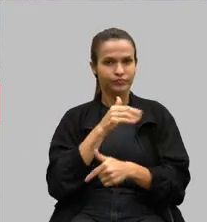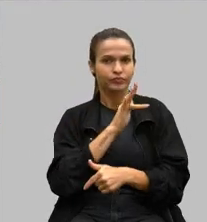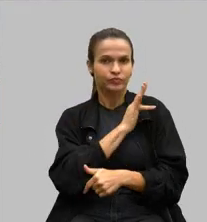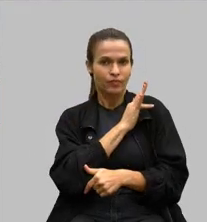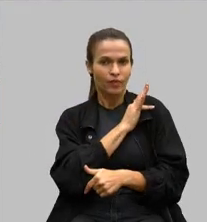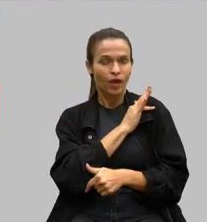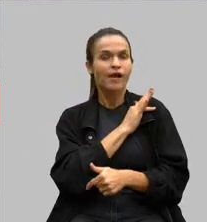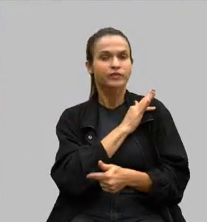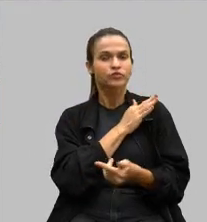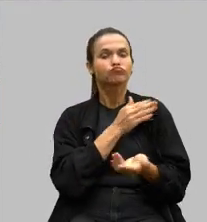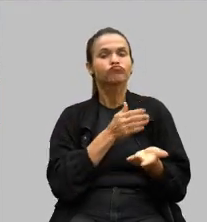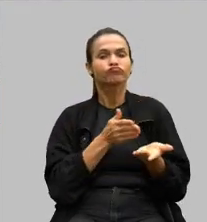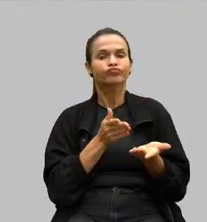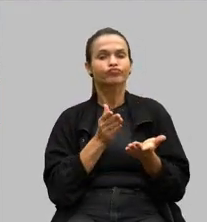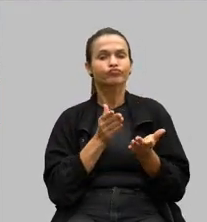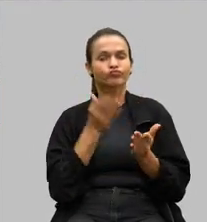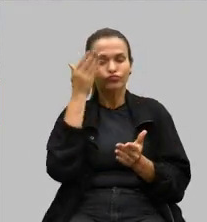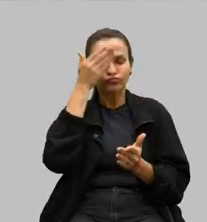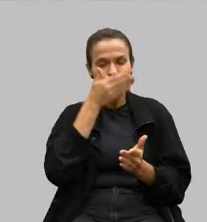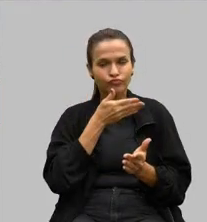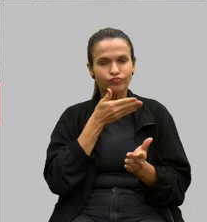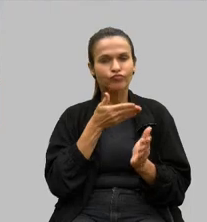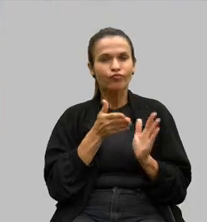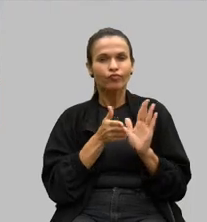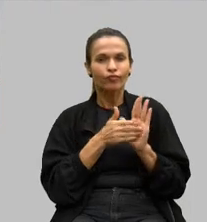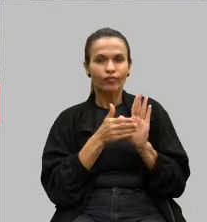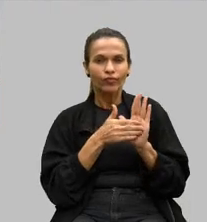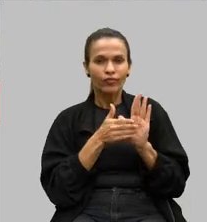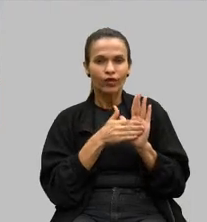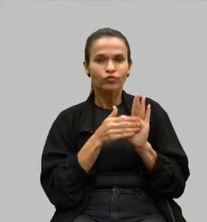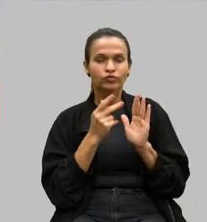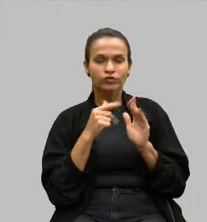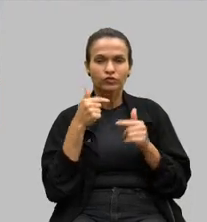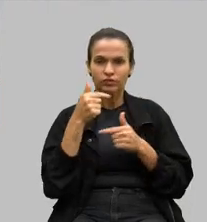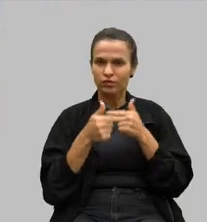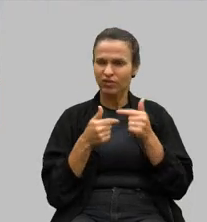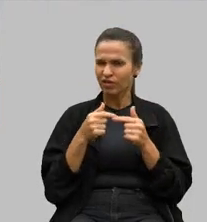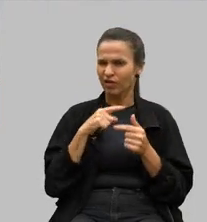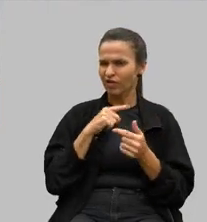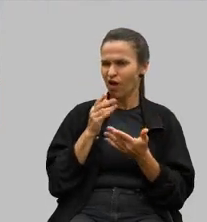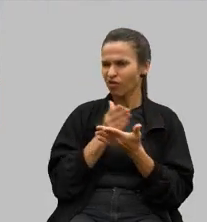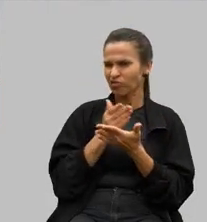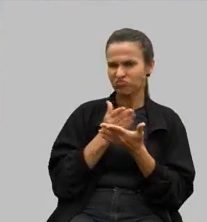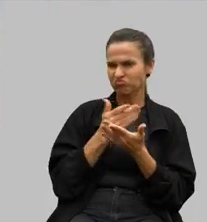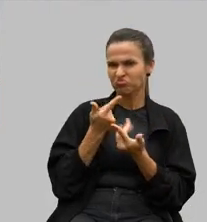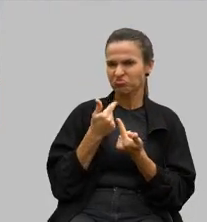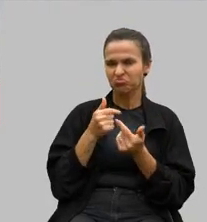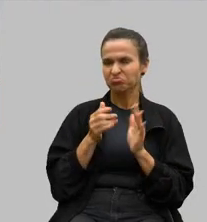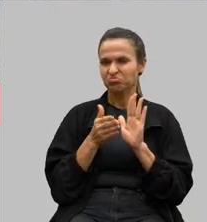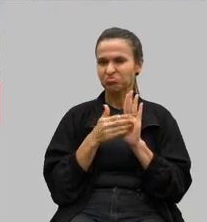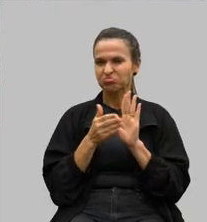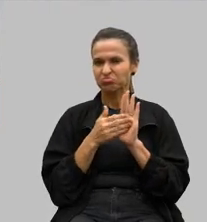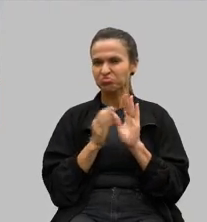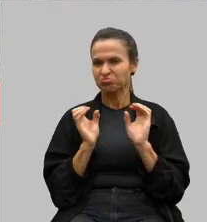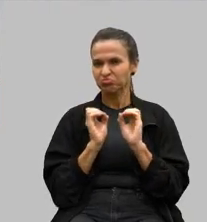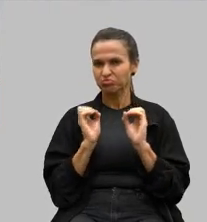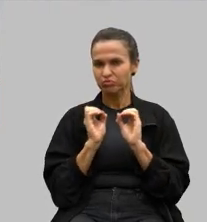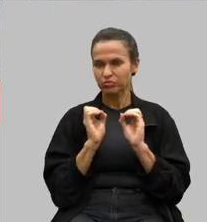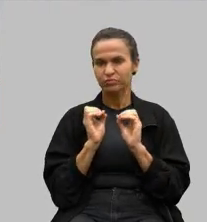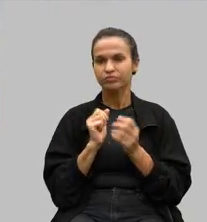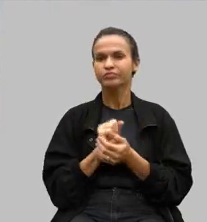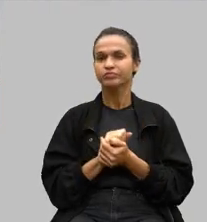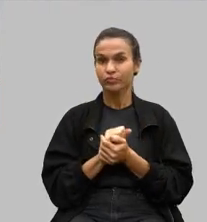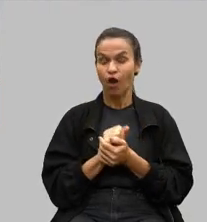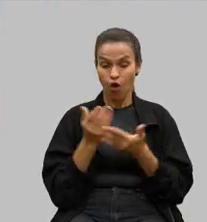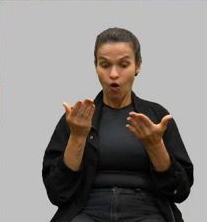prestaram contas do seu trabalho porque a gente teve Gente aqui que não prestou contas trouxe outras coisas e e não se deteve aqui